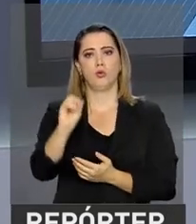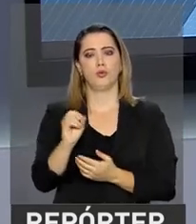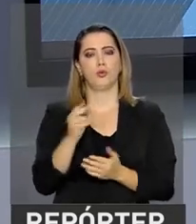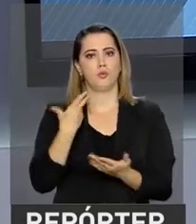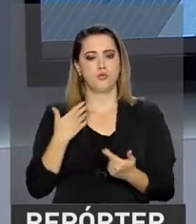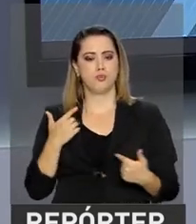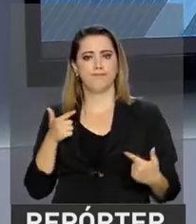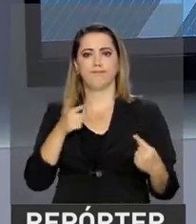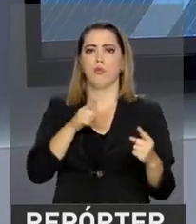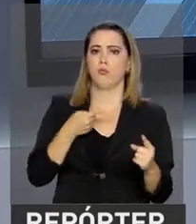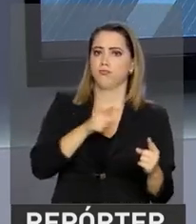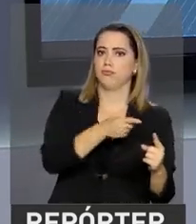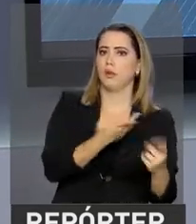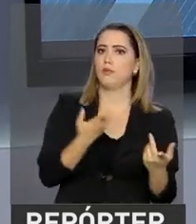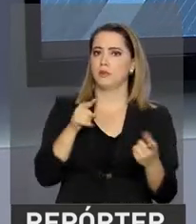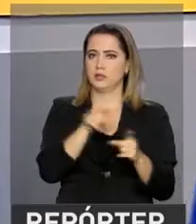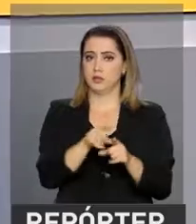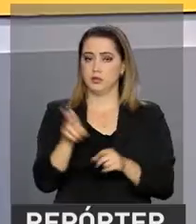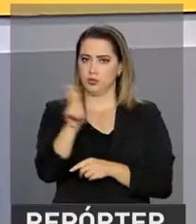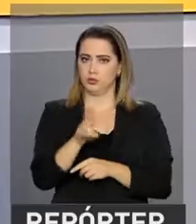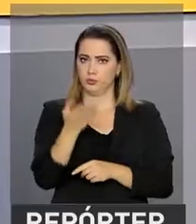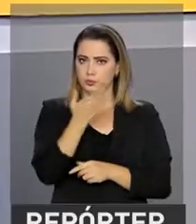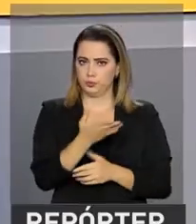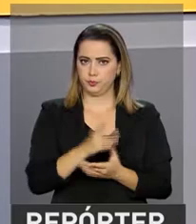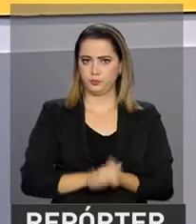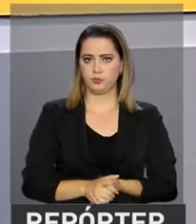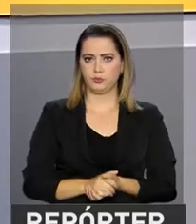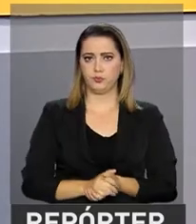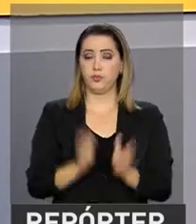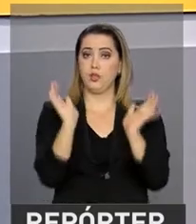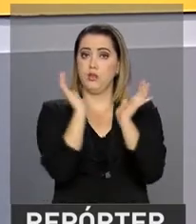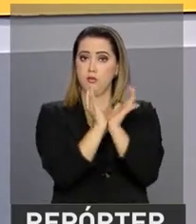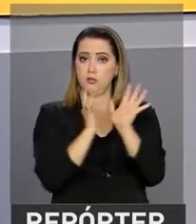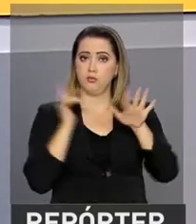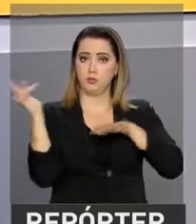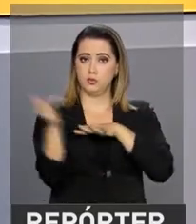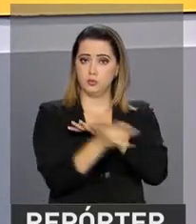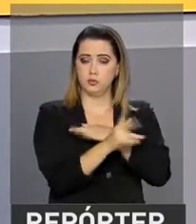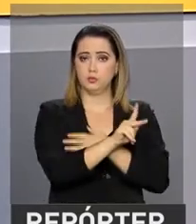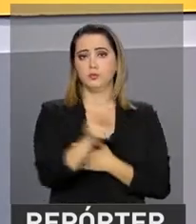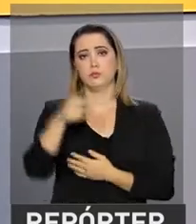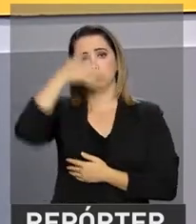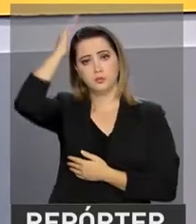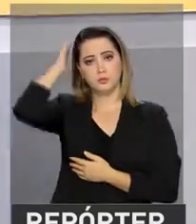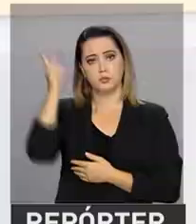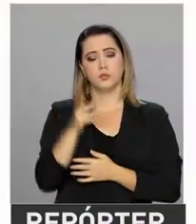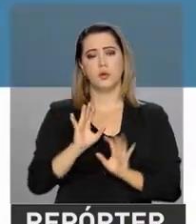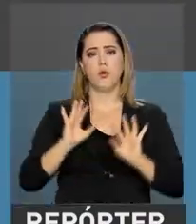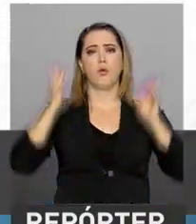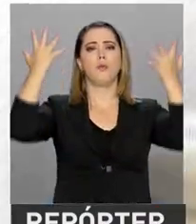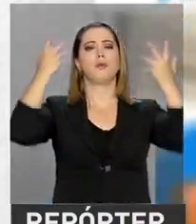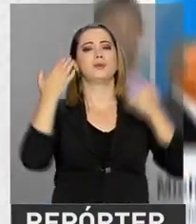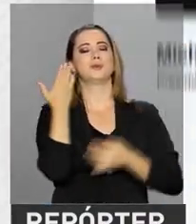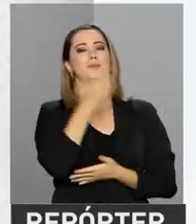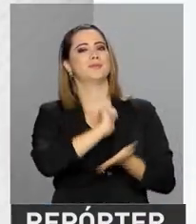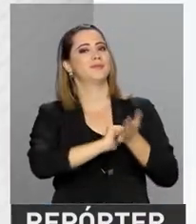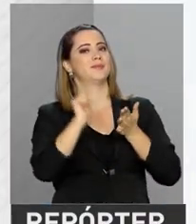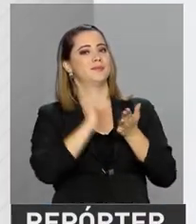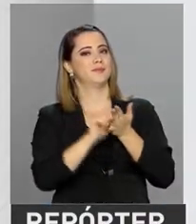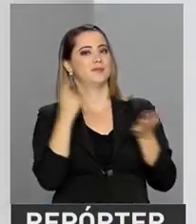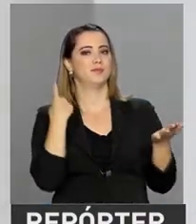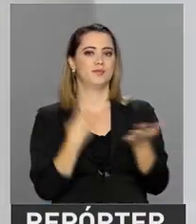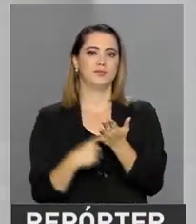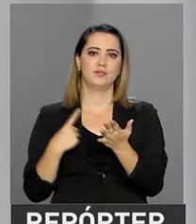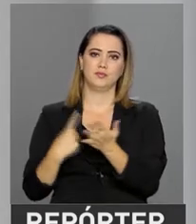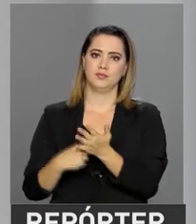ameaça de uso dessas armas em uma rede social o presidente michel temer comemorou a assinatura do acordo sobre a proibição